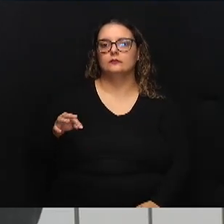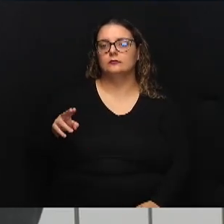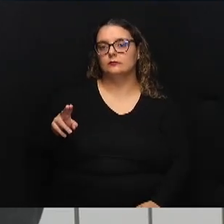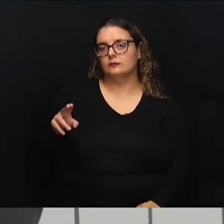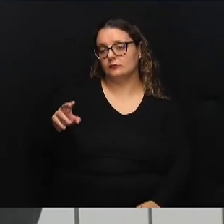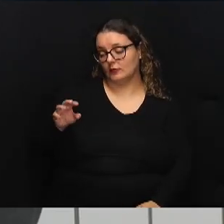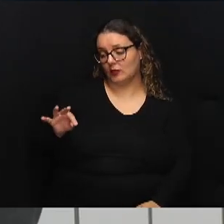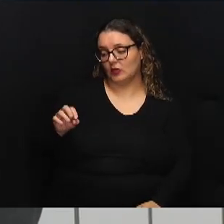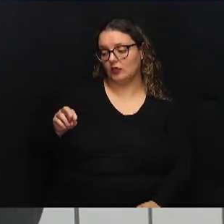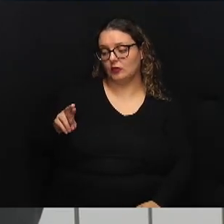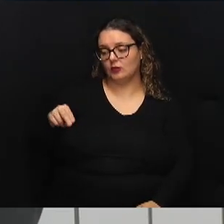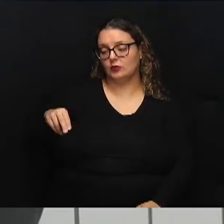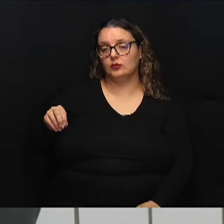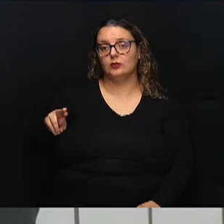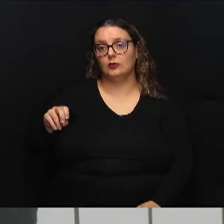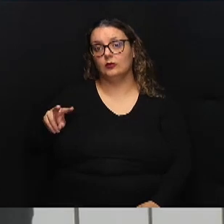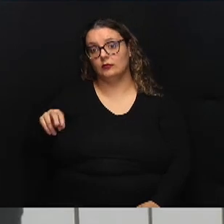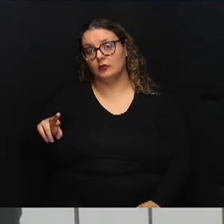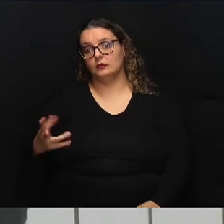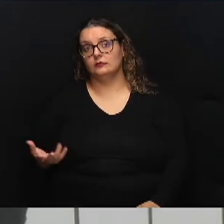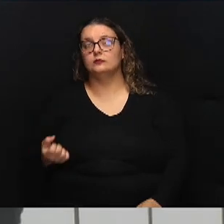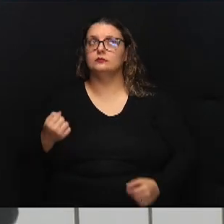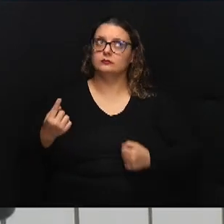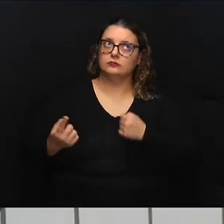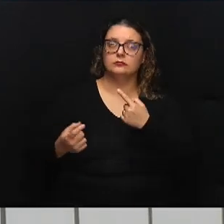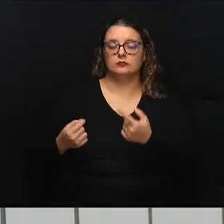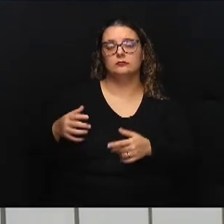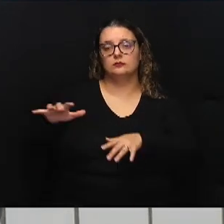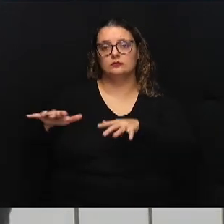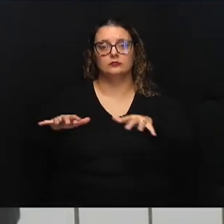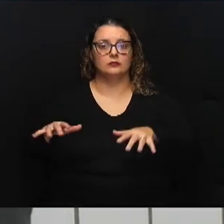muito importante para a empresa isso. Tem alguns setores,